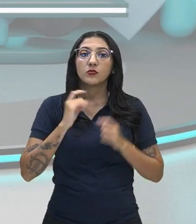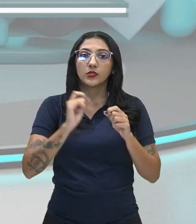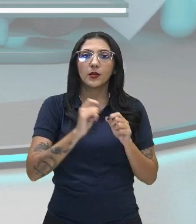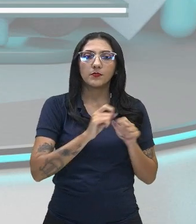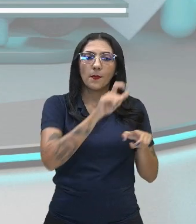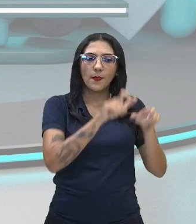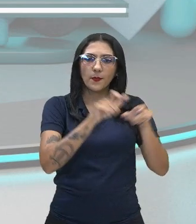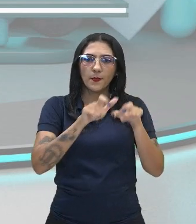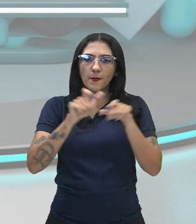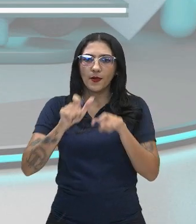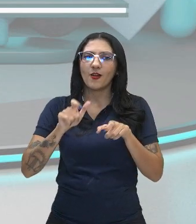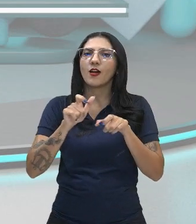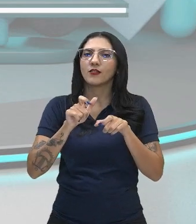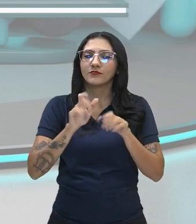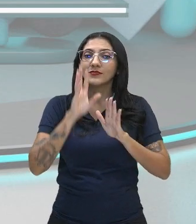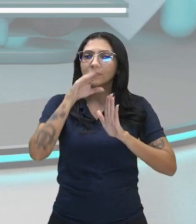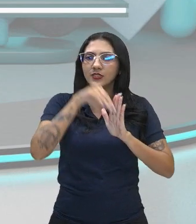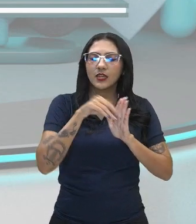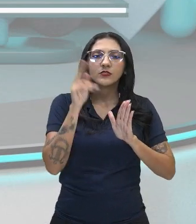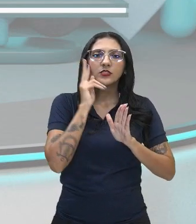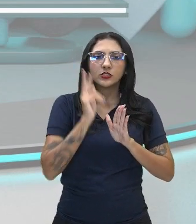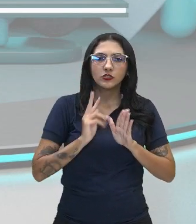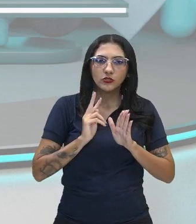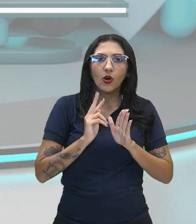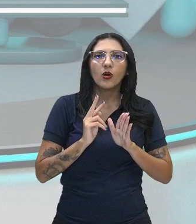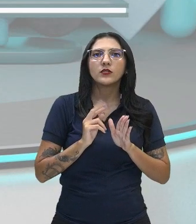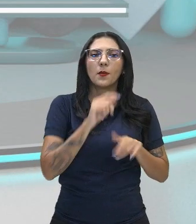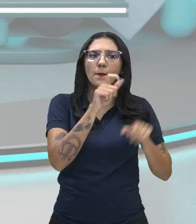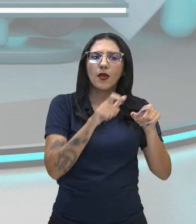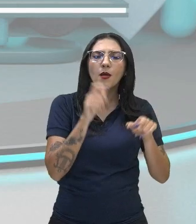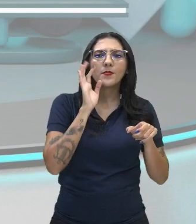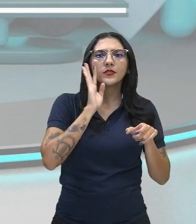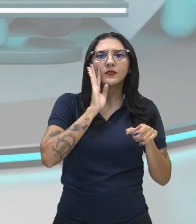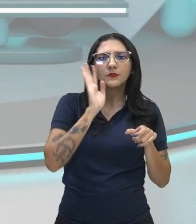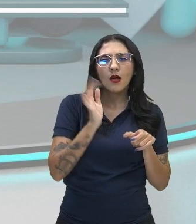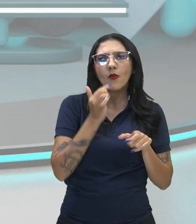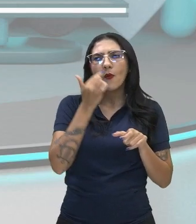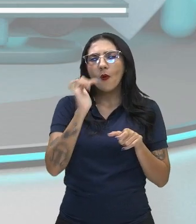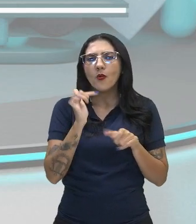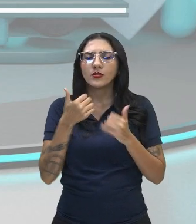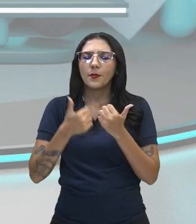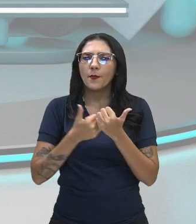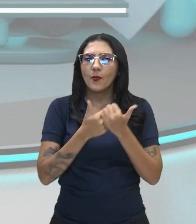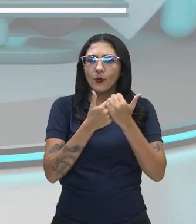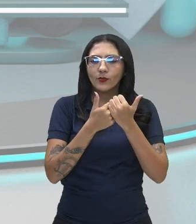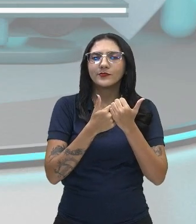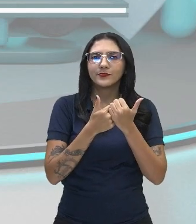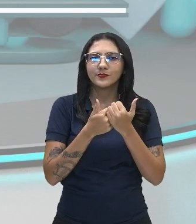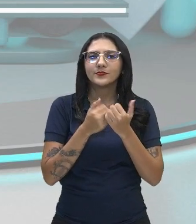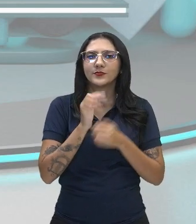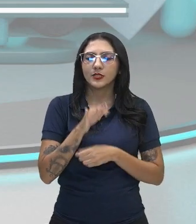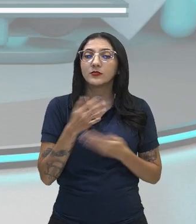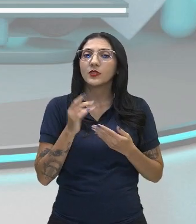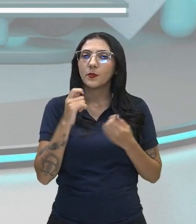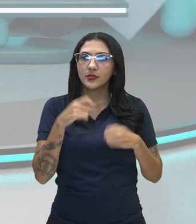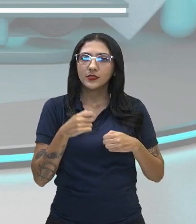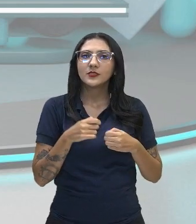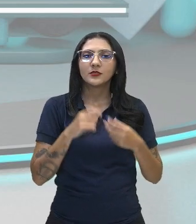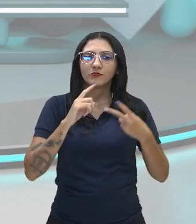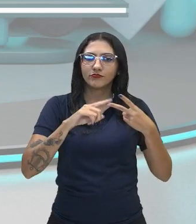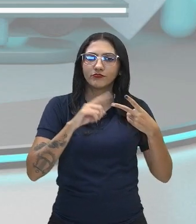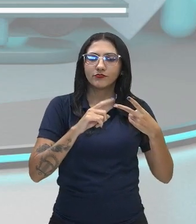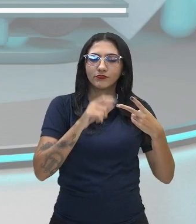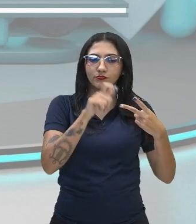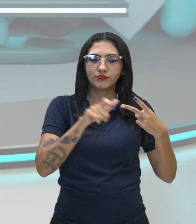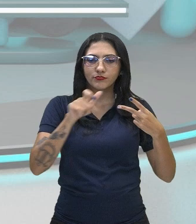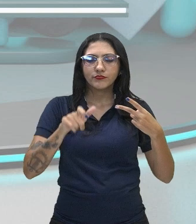agir dentro da história, personagens principais, personagens secundários, certo? Então, nós temos os